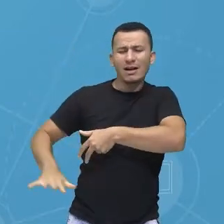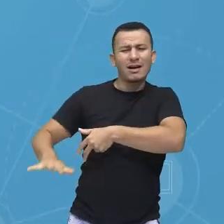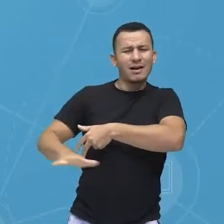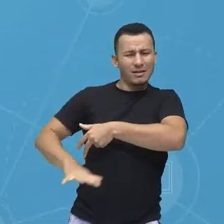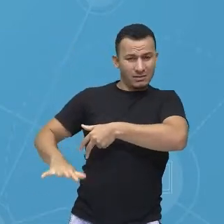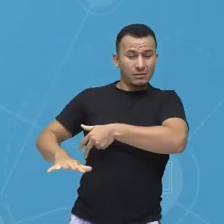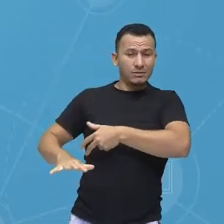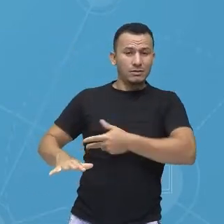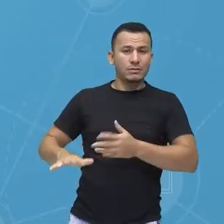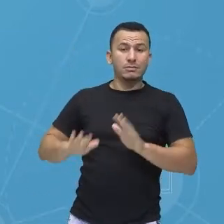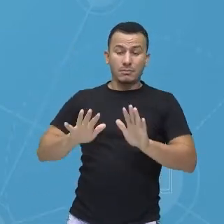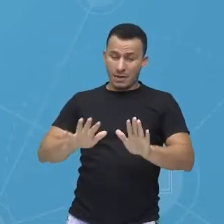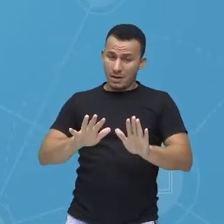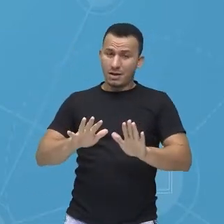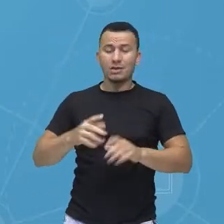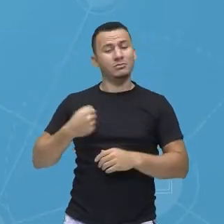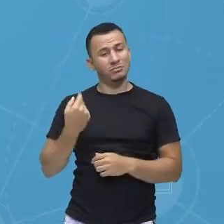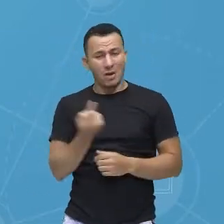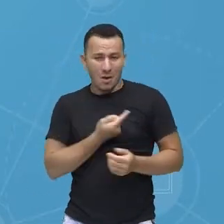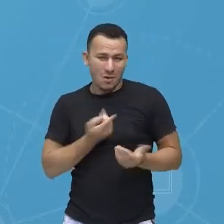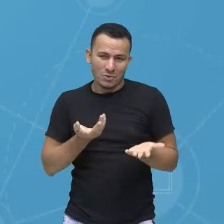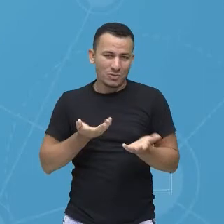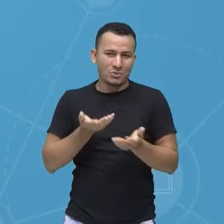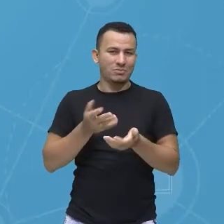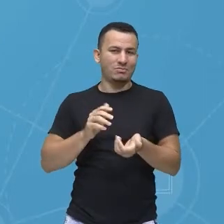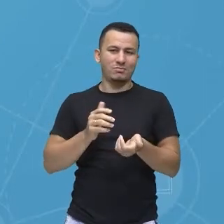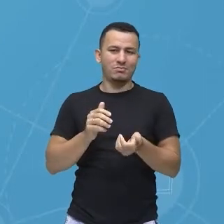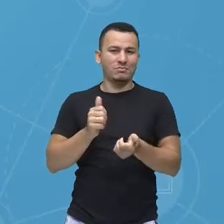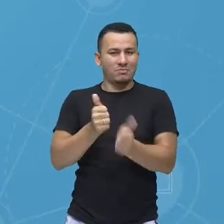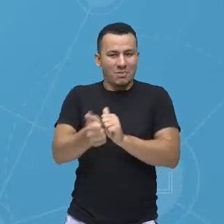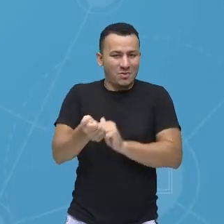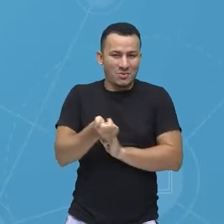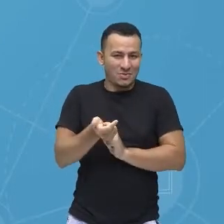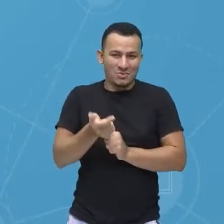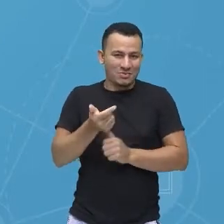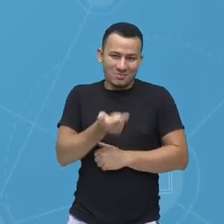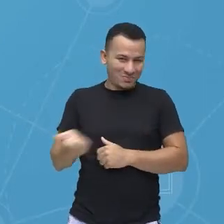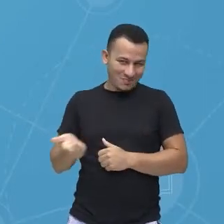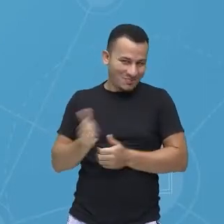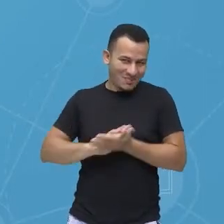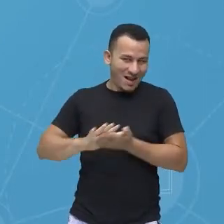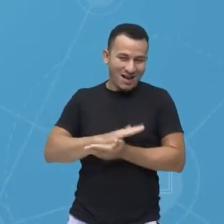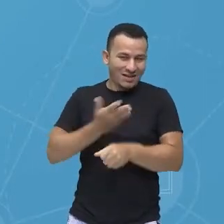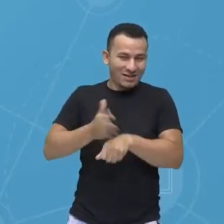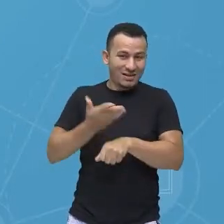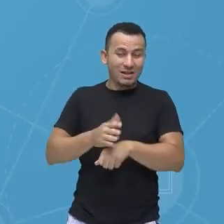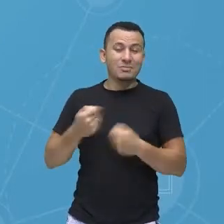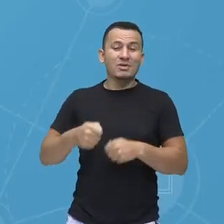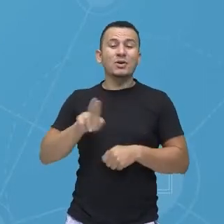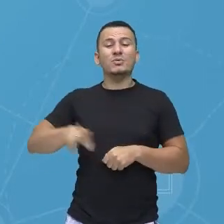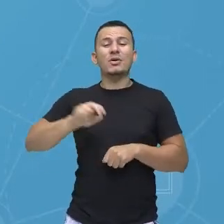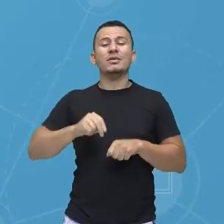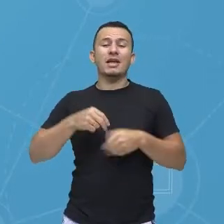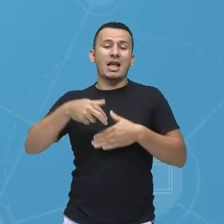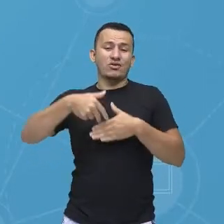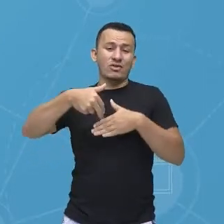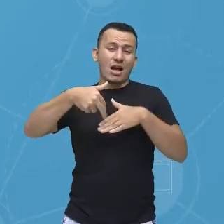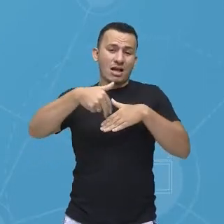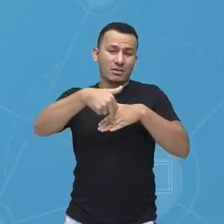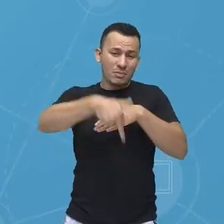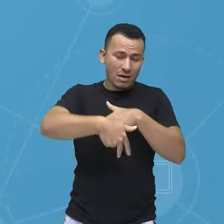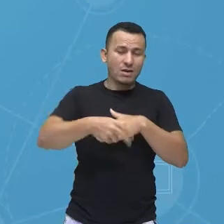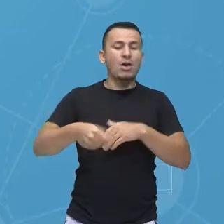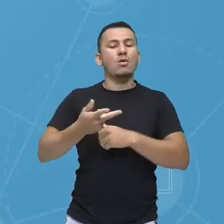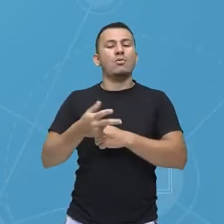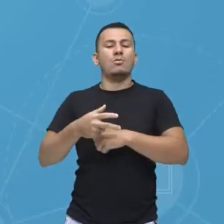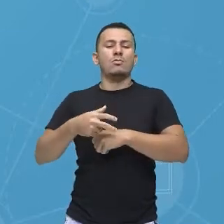baixa. Normalmente, nós, né, que não praticam o parkour, faria o quê? Desceria pela escada, né, usaria uma escada, uma